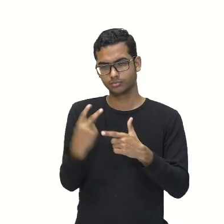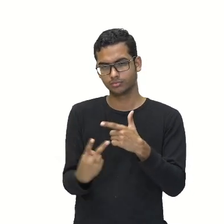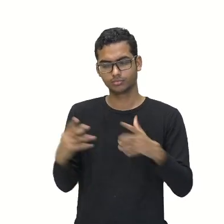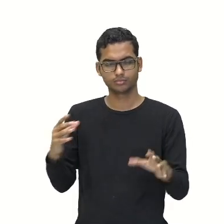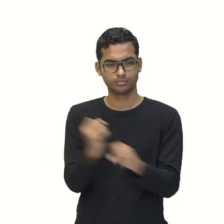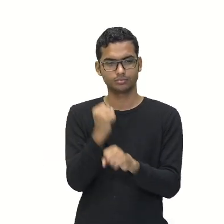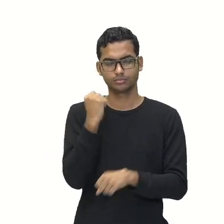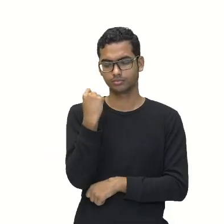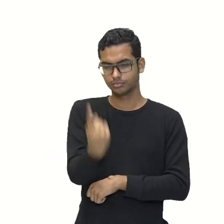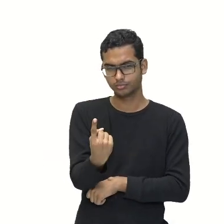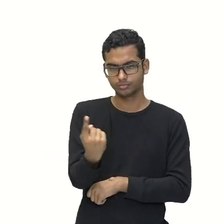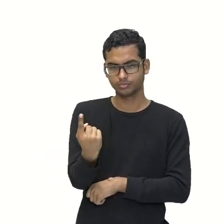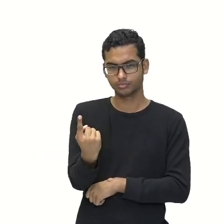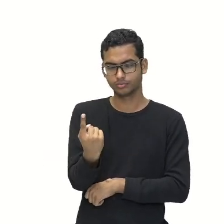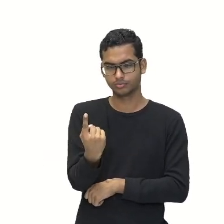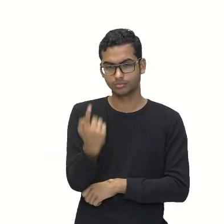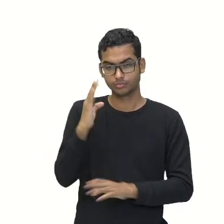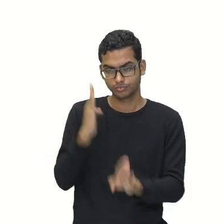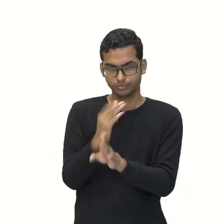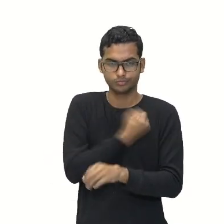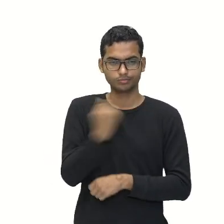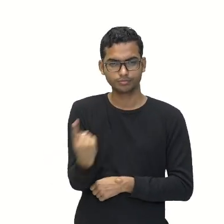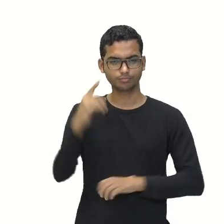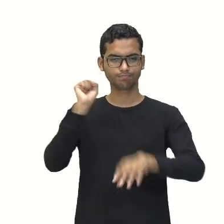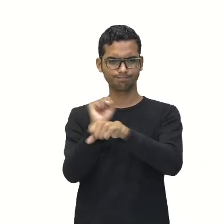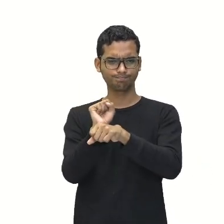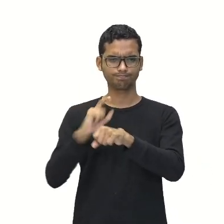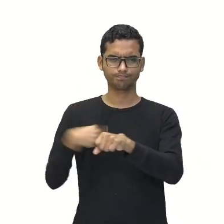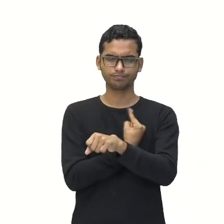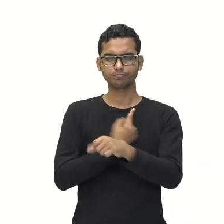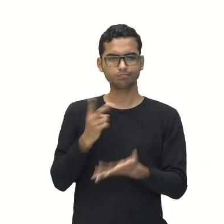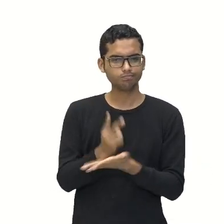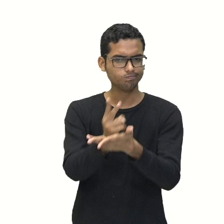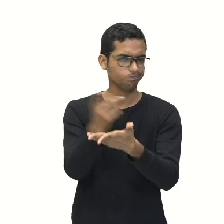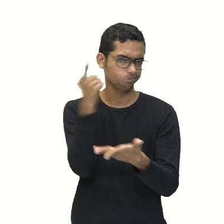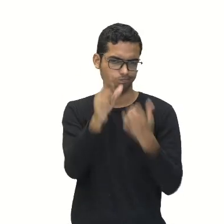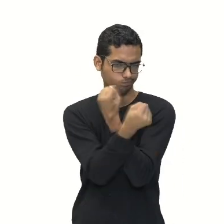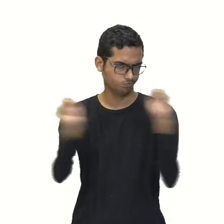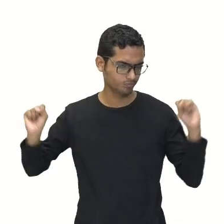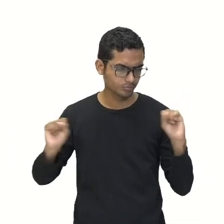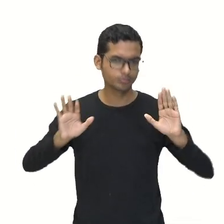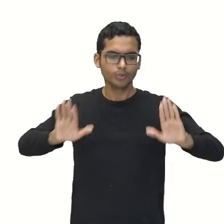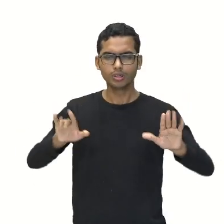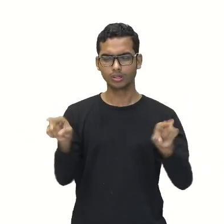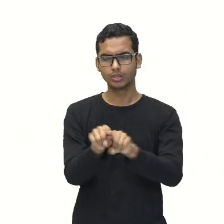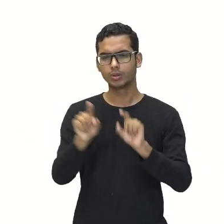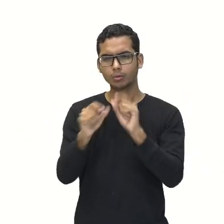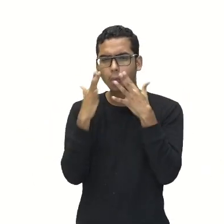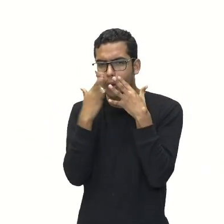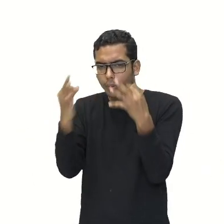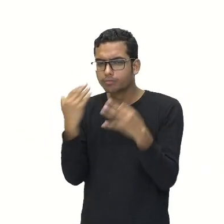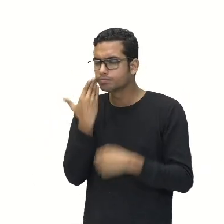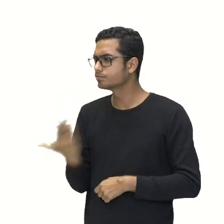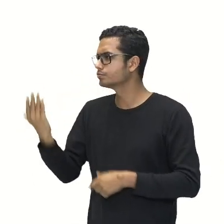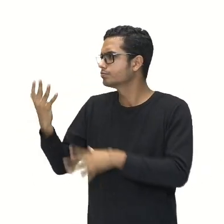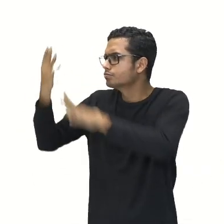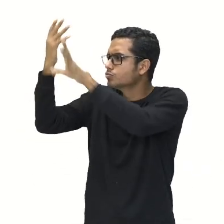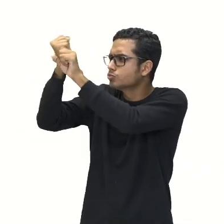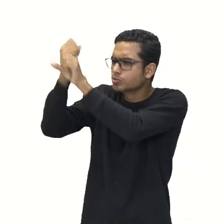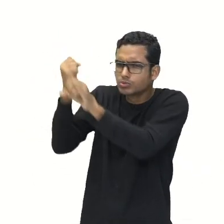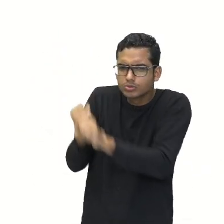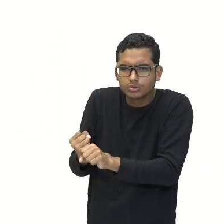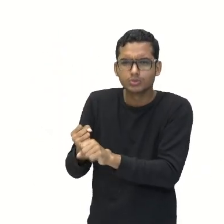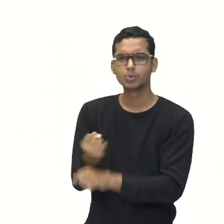Quando chegar aqui em 1, a gente para, claro, né? Não dá para continuar mais. E aí você vai contar